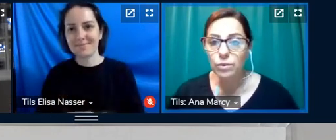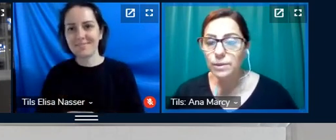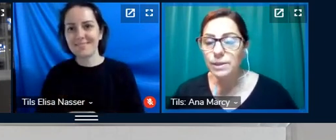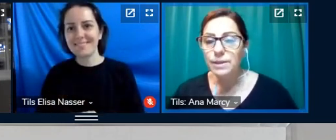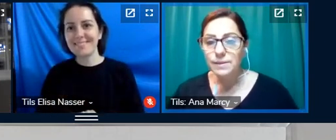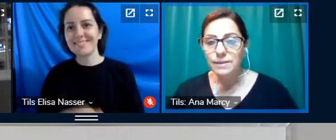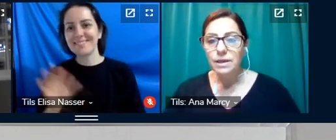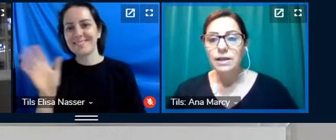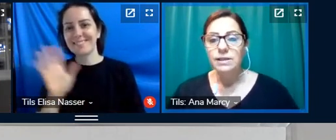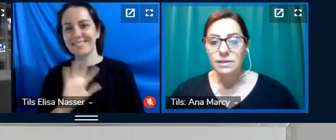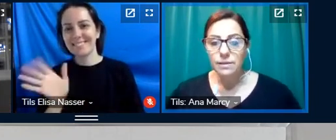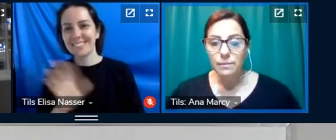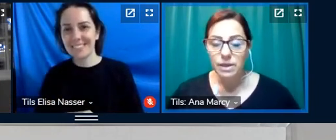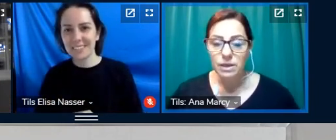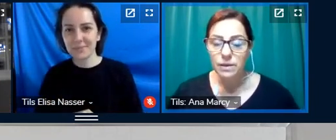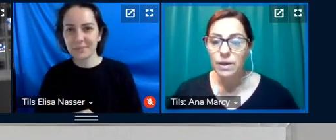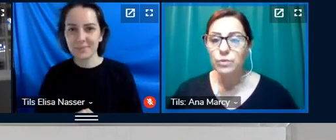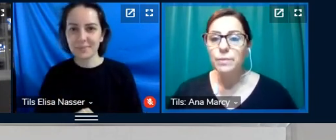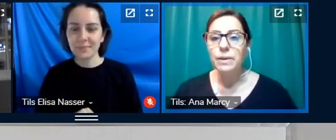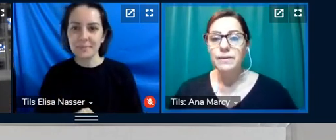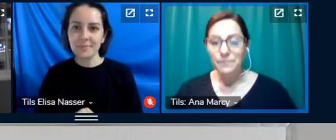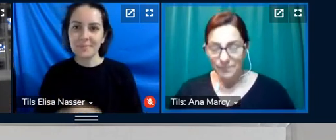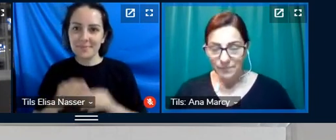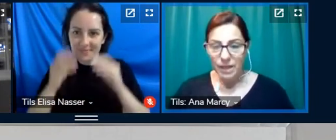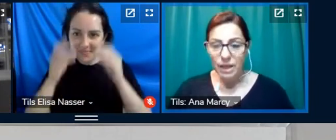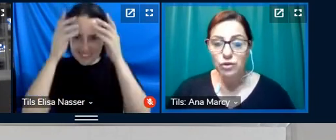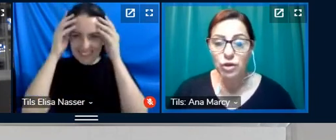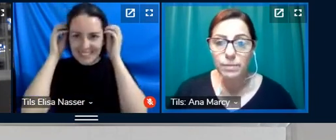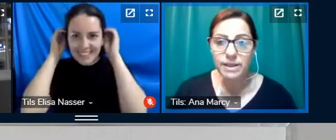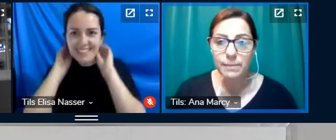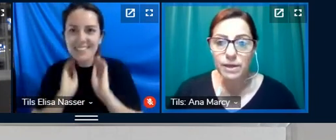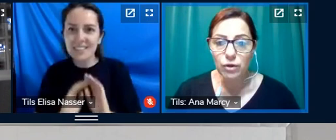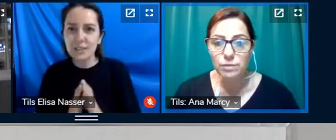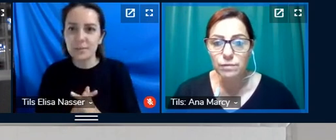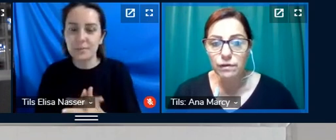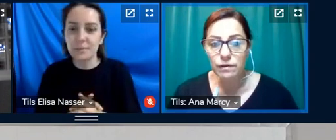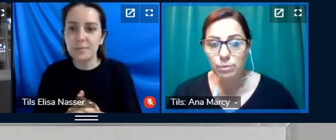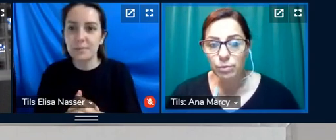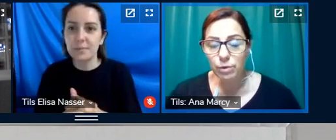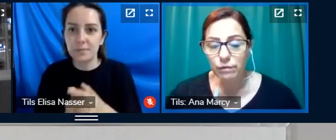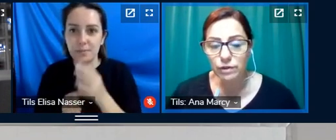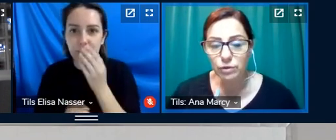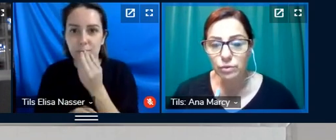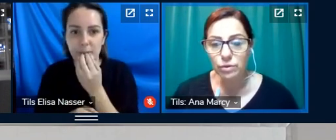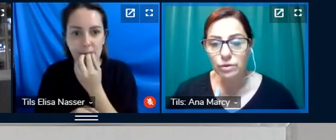Então tá. Boa noite aí. Aproveitem o fim de semana. Valeu. Descanse.